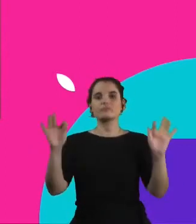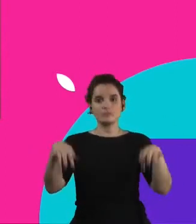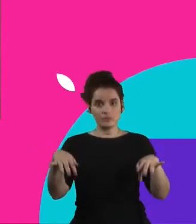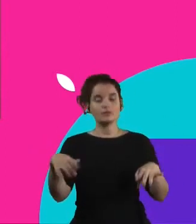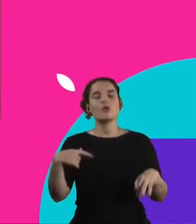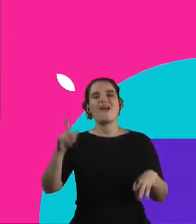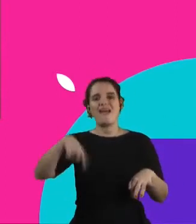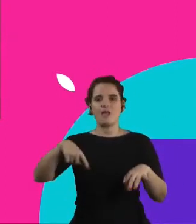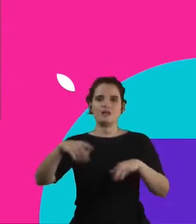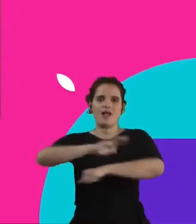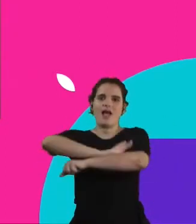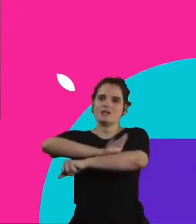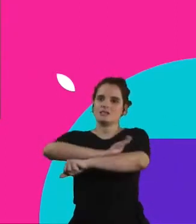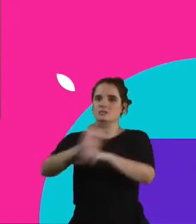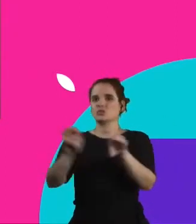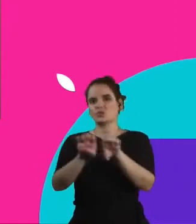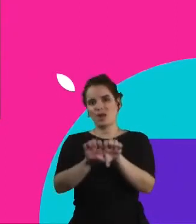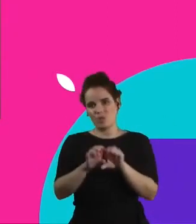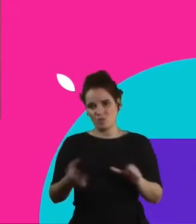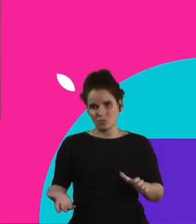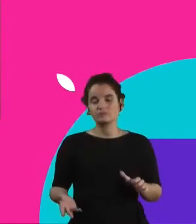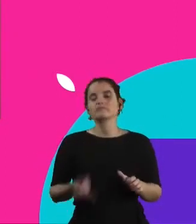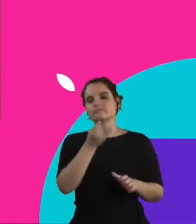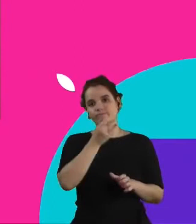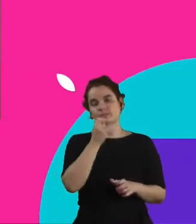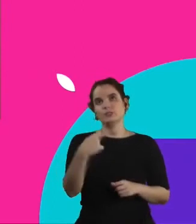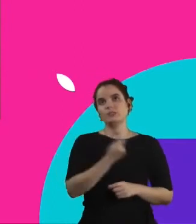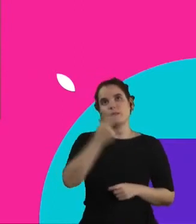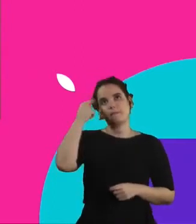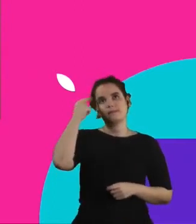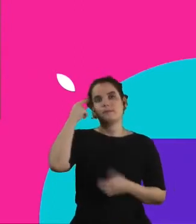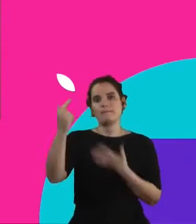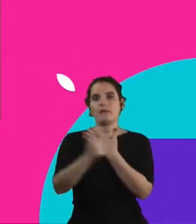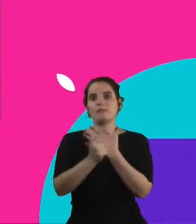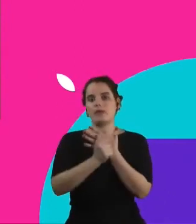mantém. E aí, quando a gente pensa, né, no papel da questão econômica